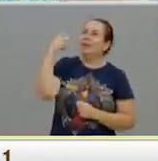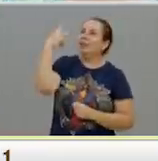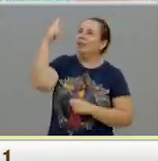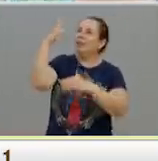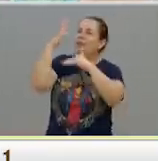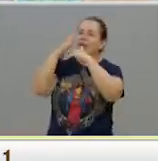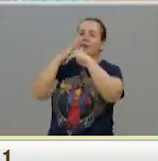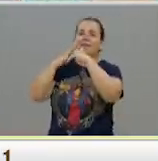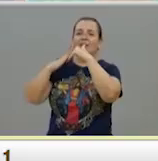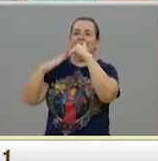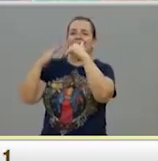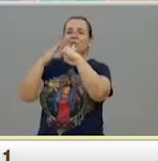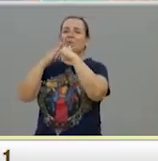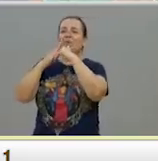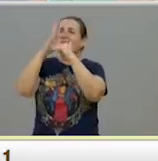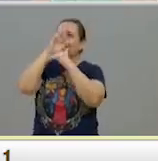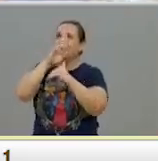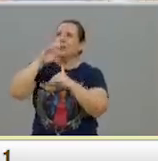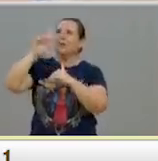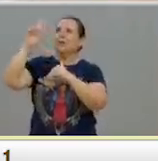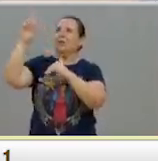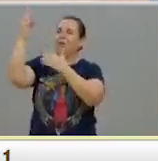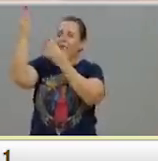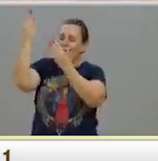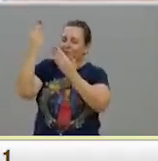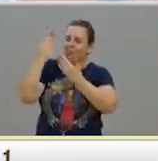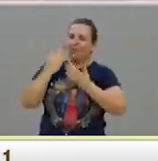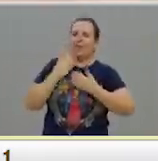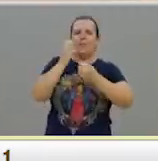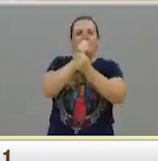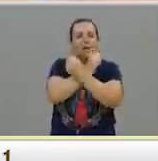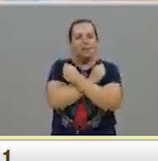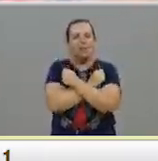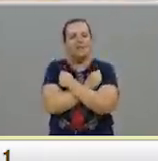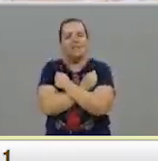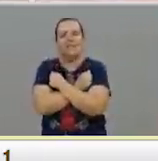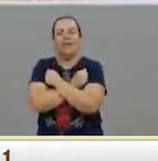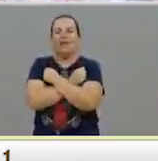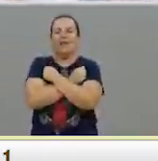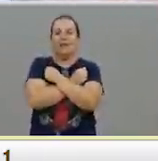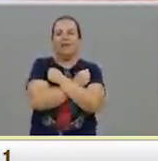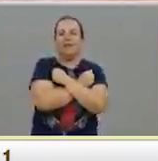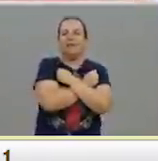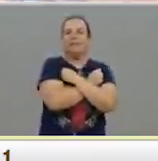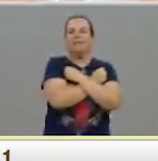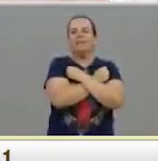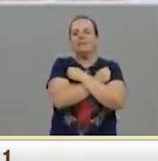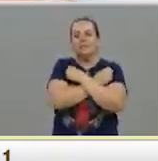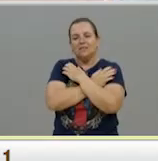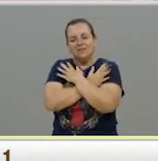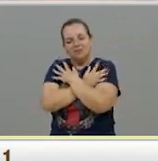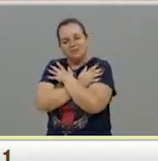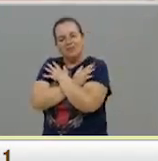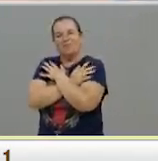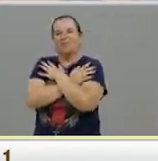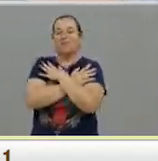A tua ternura, Senhor, vem me abraçar.